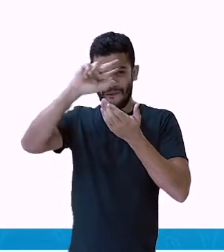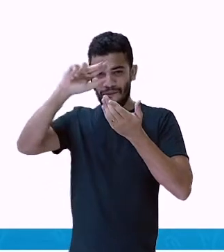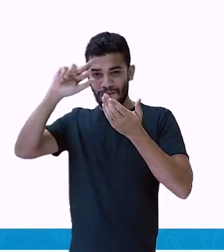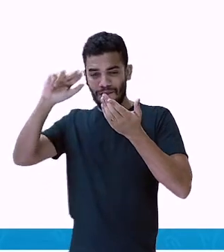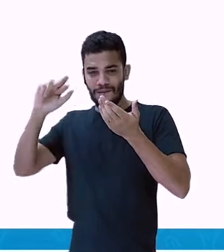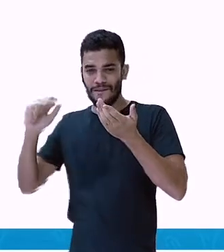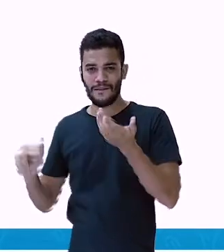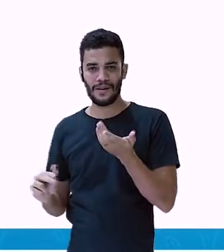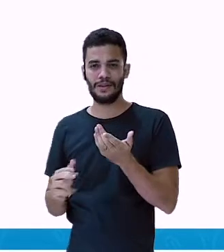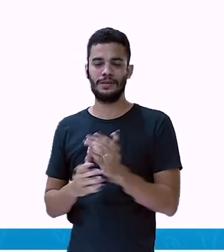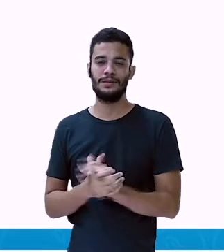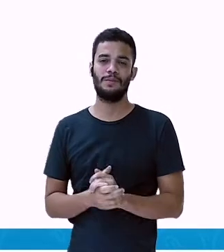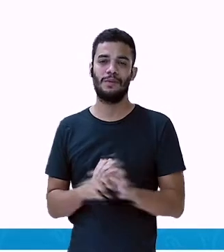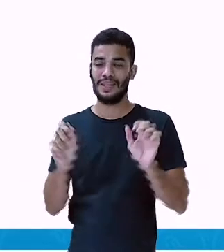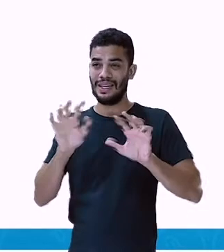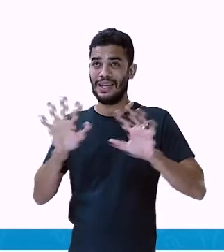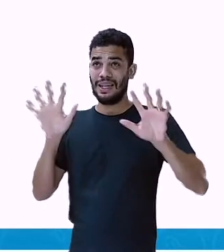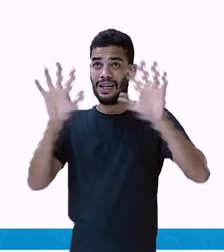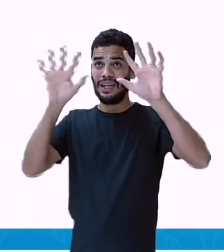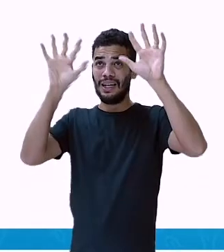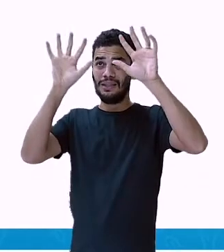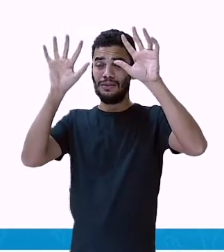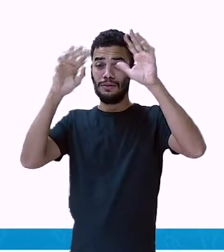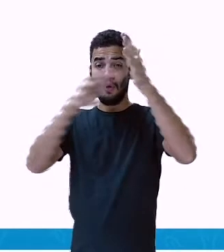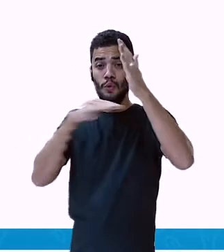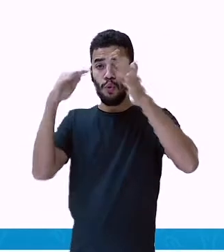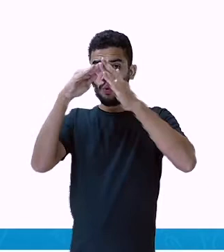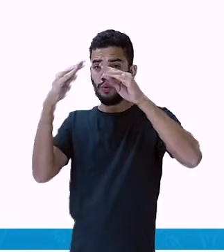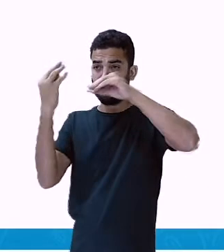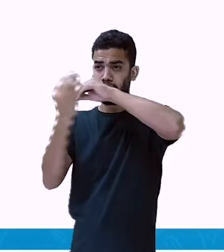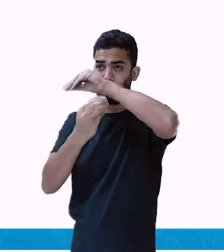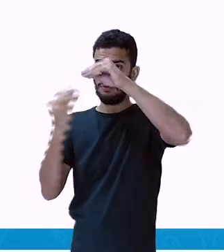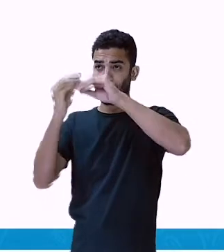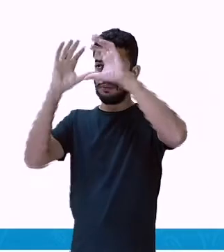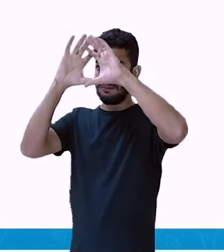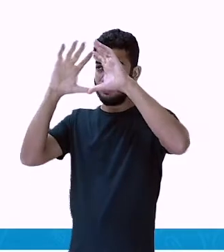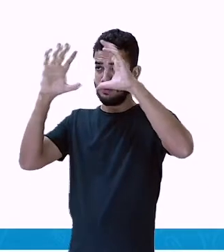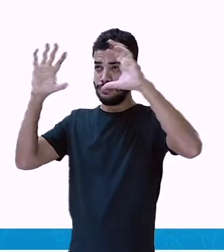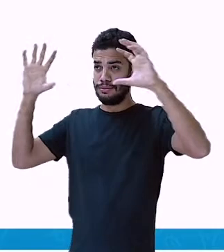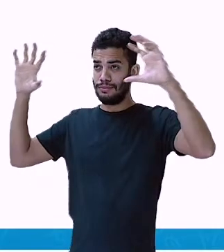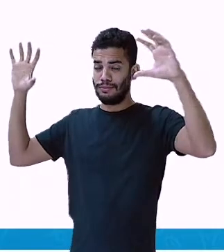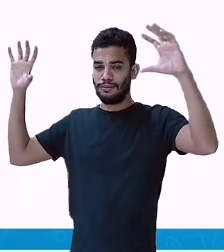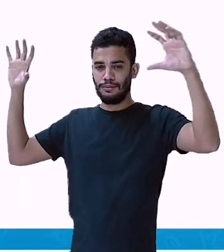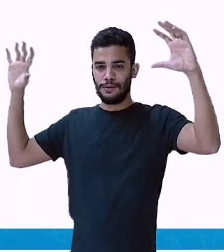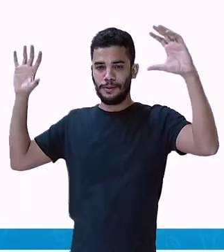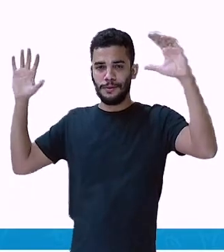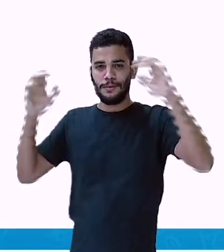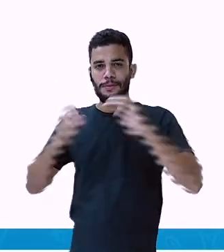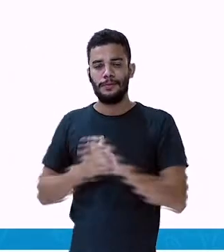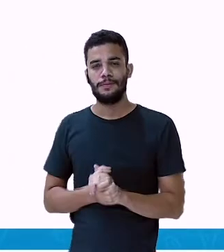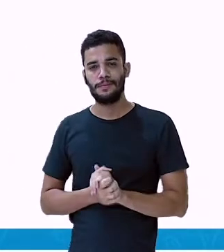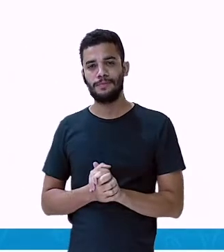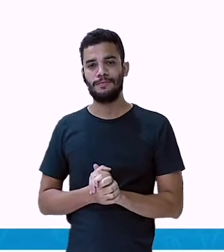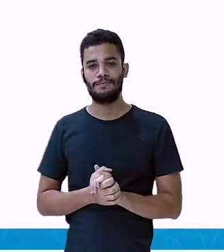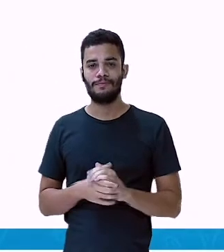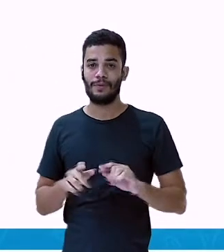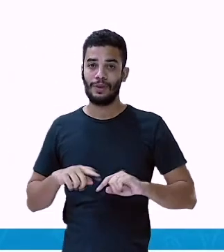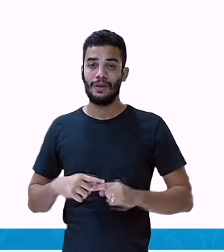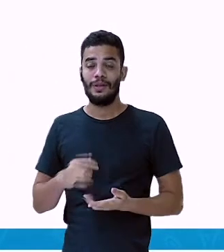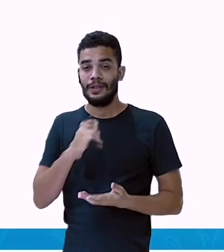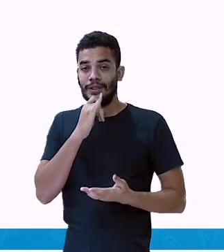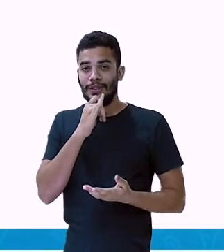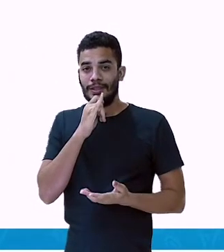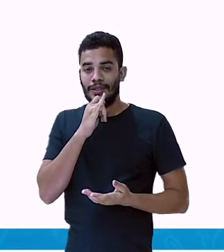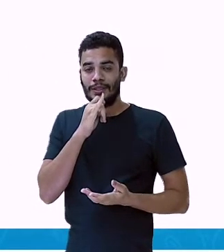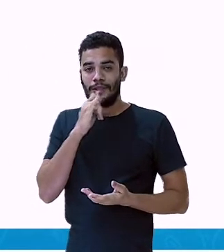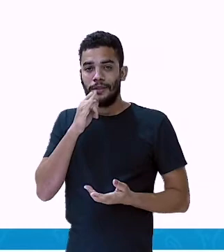vários componentes em um mesmo recipiente, né? Em um mesmo local, embora este local, esse recipiente,